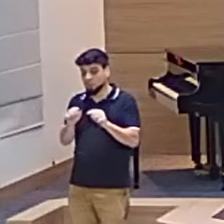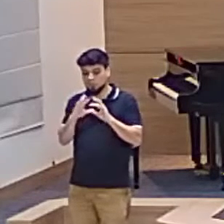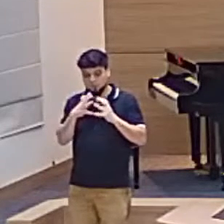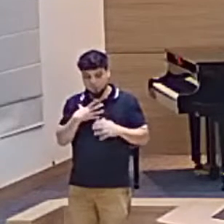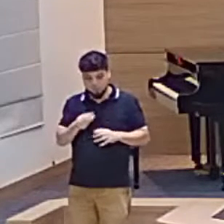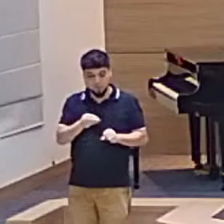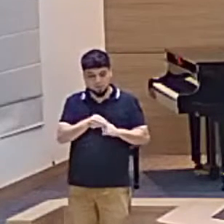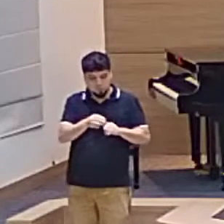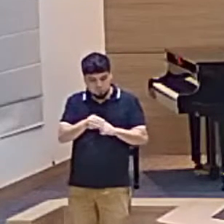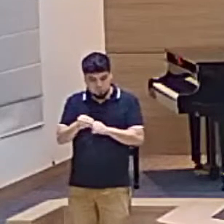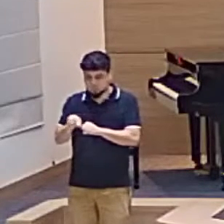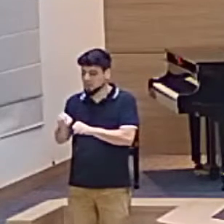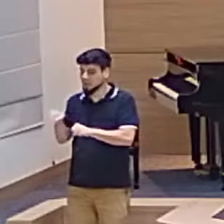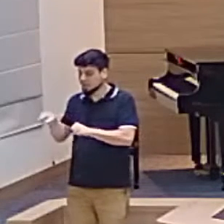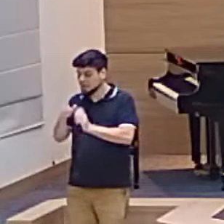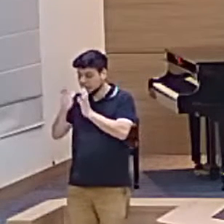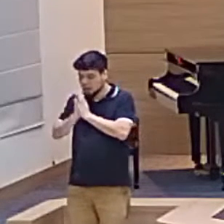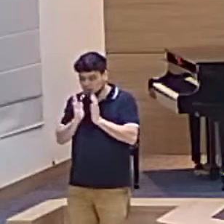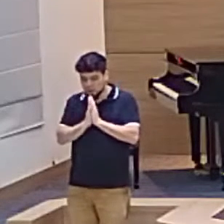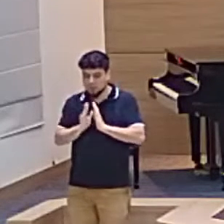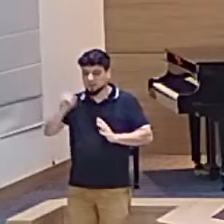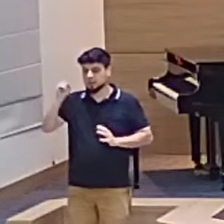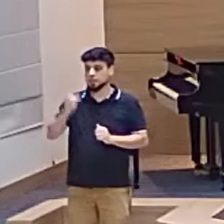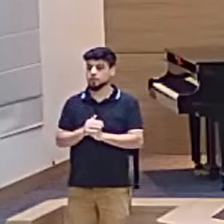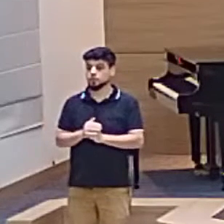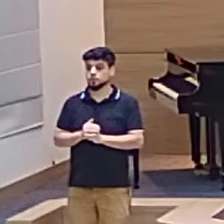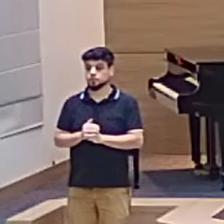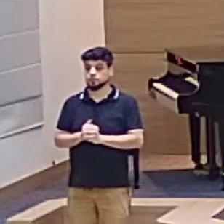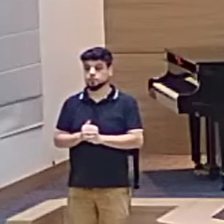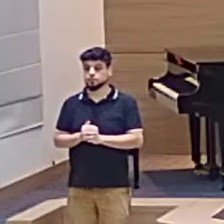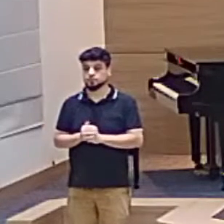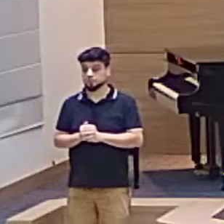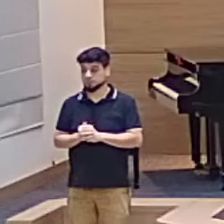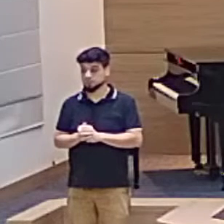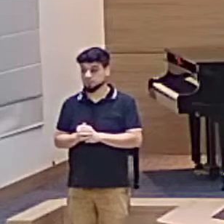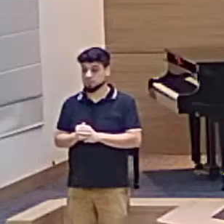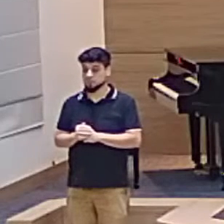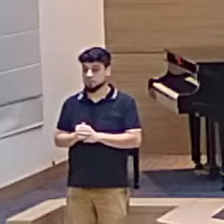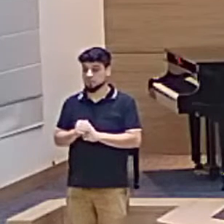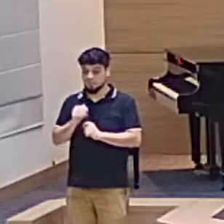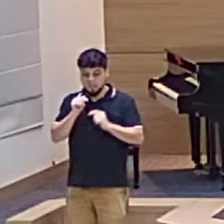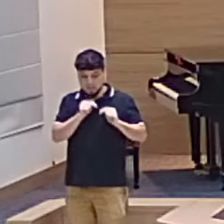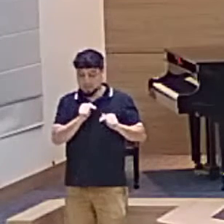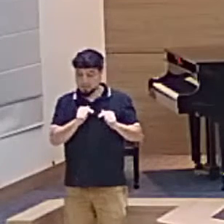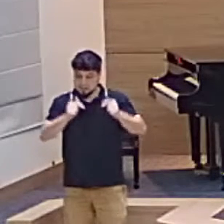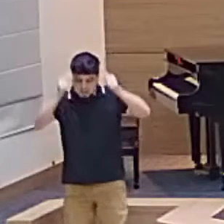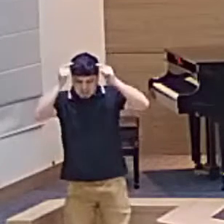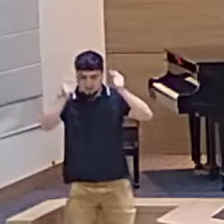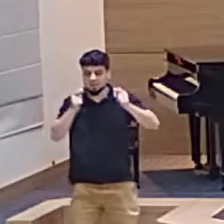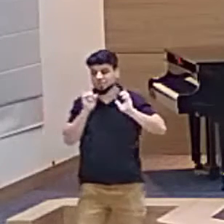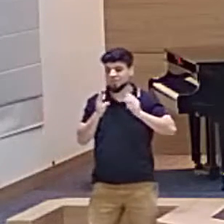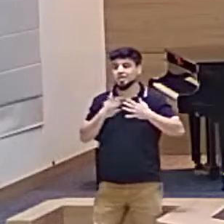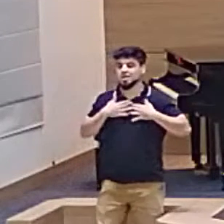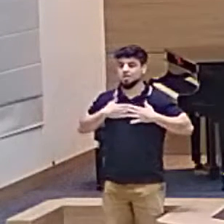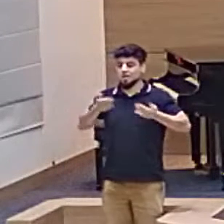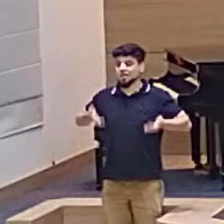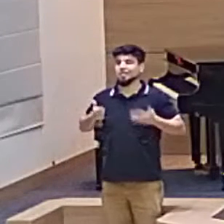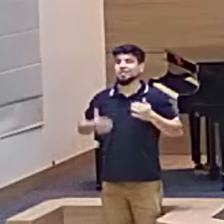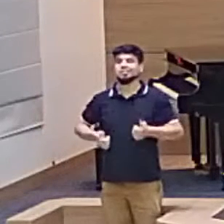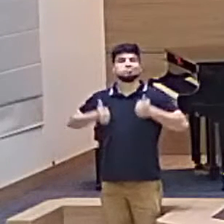do culto ao Senhor em família esse aqui as não está fazendo um pouco preocupado que ele queria no meu o bem-estar dele agora